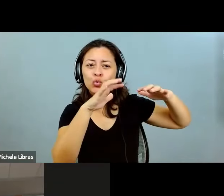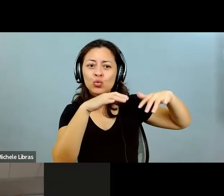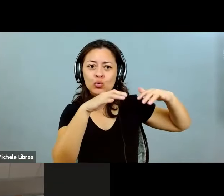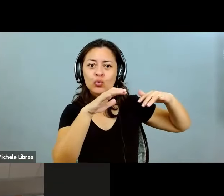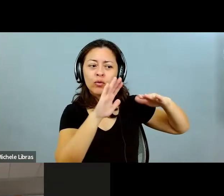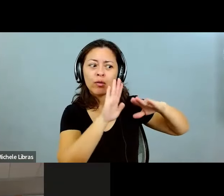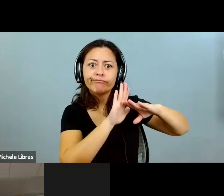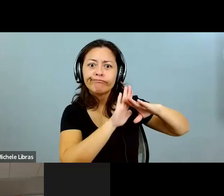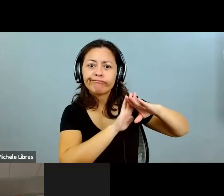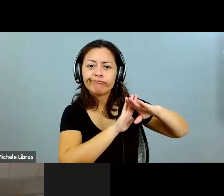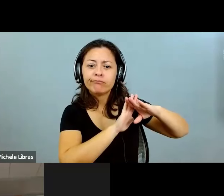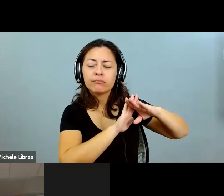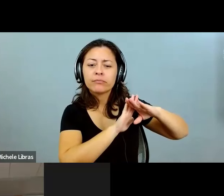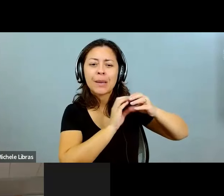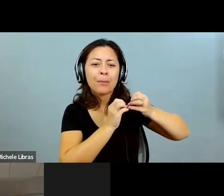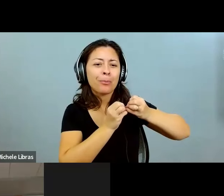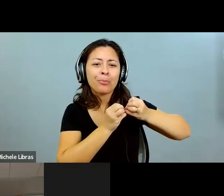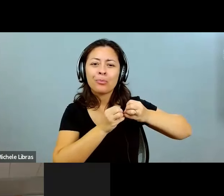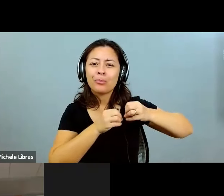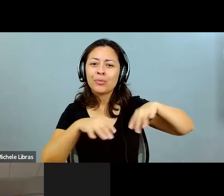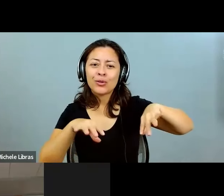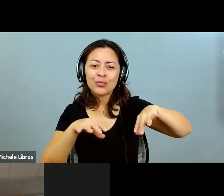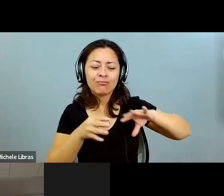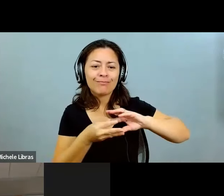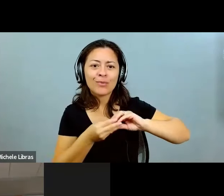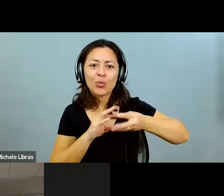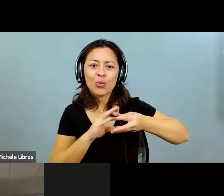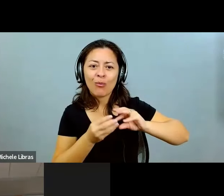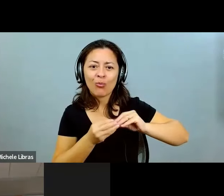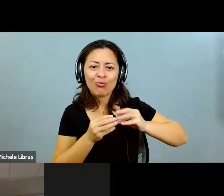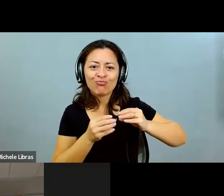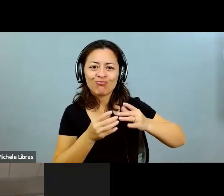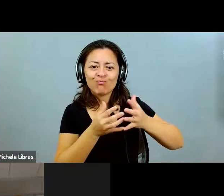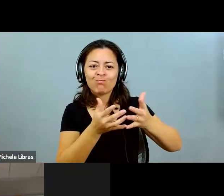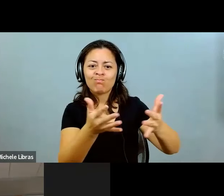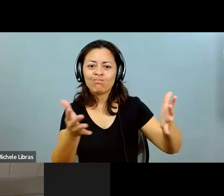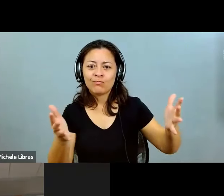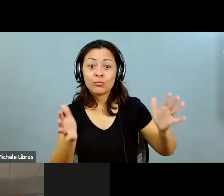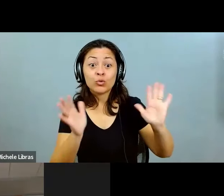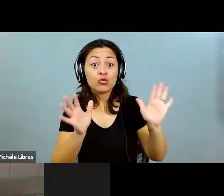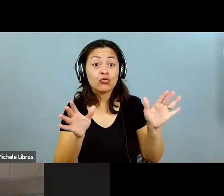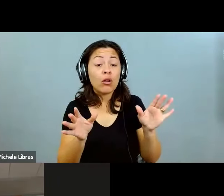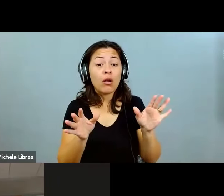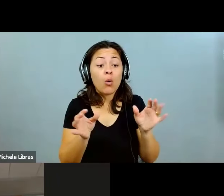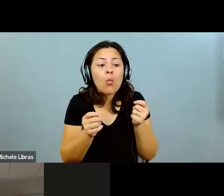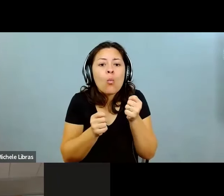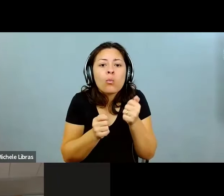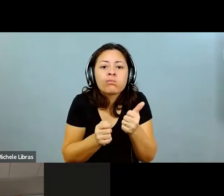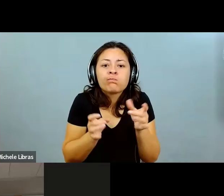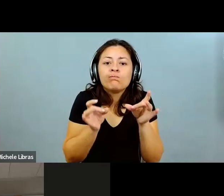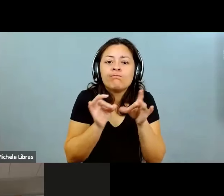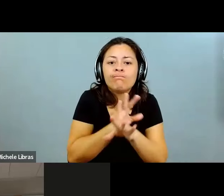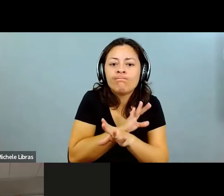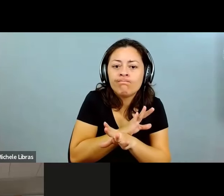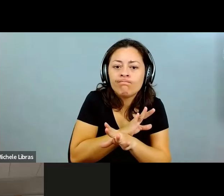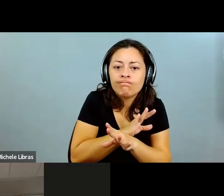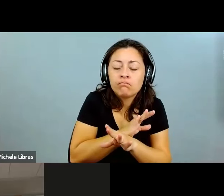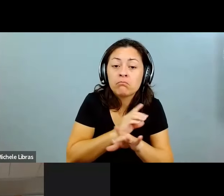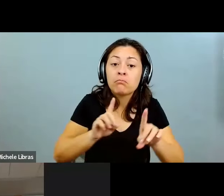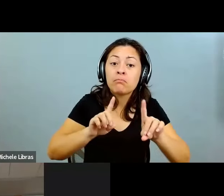acabou prejudicando um pouquinho o baixeiro do algodão safra estava já mais pronto Mas em